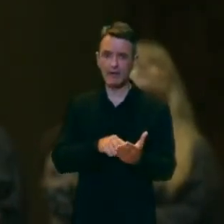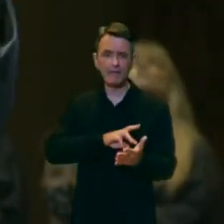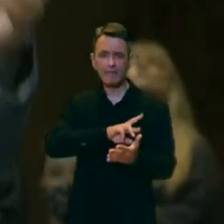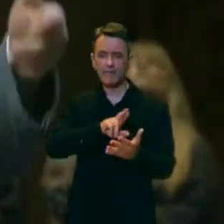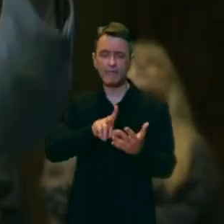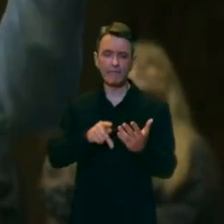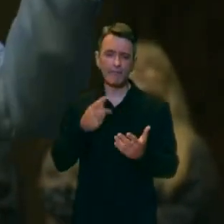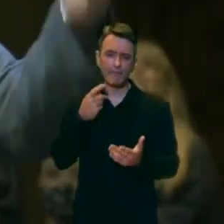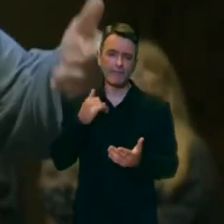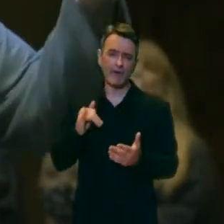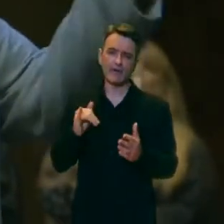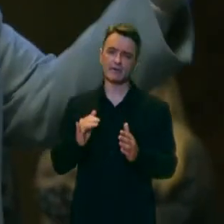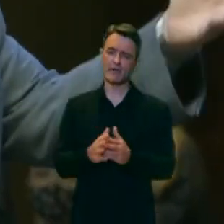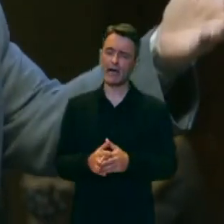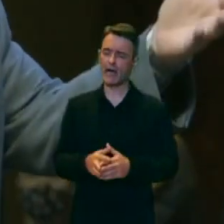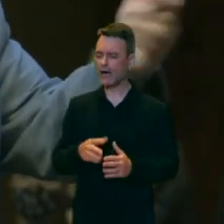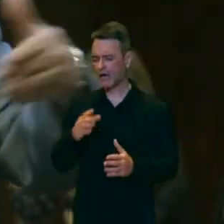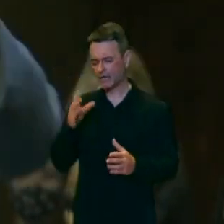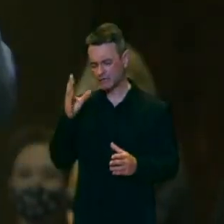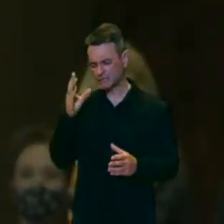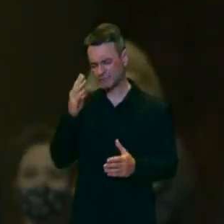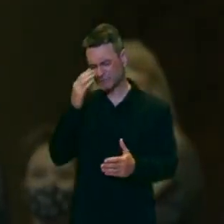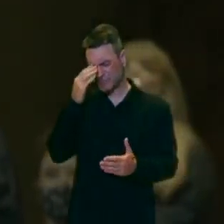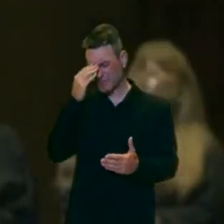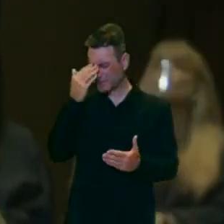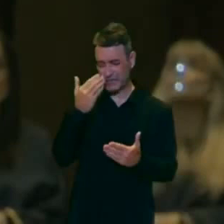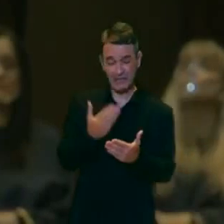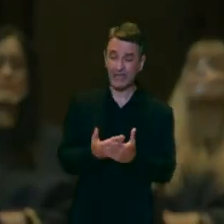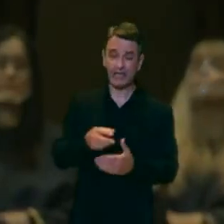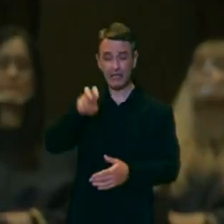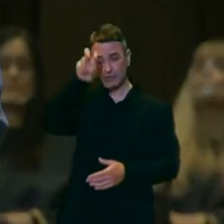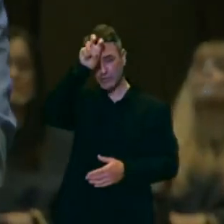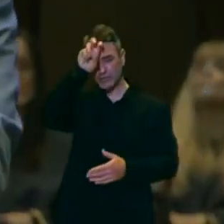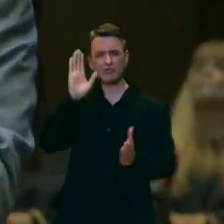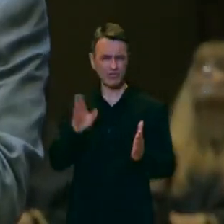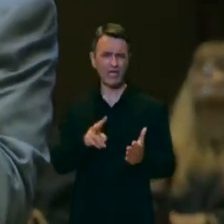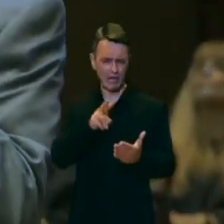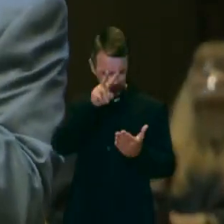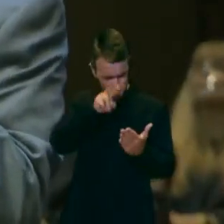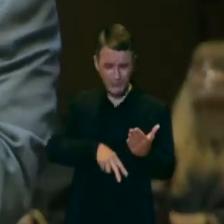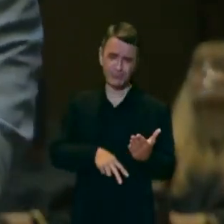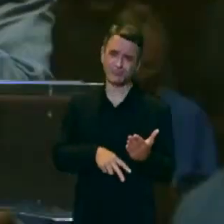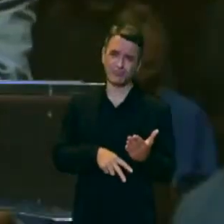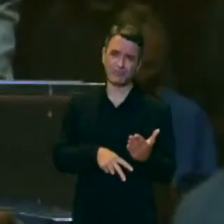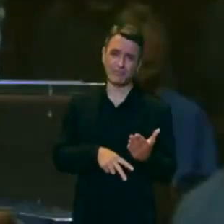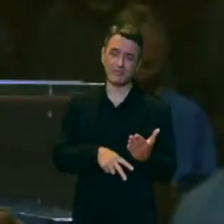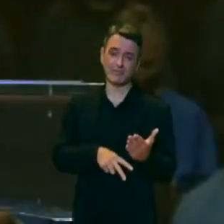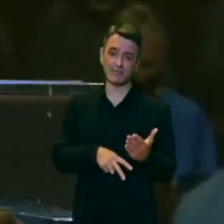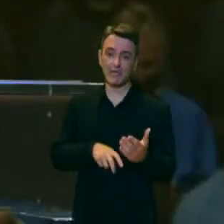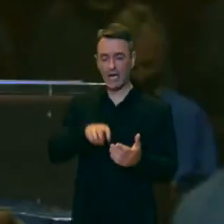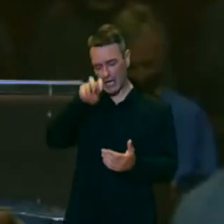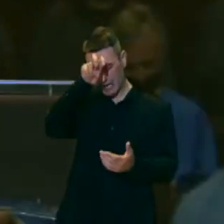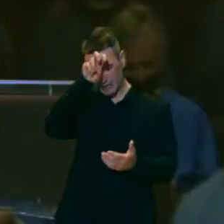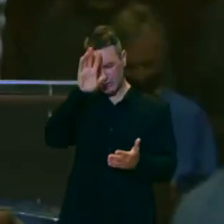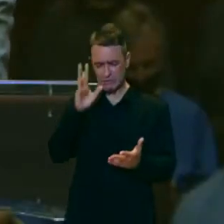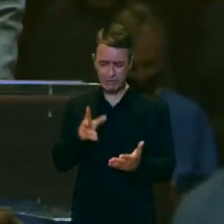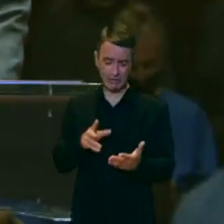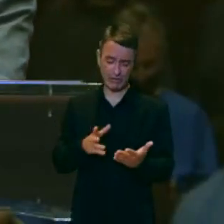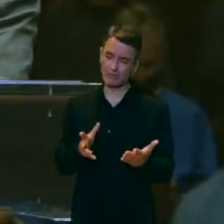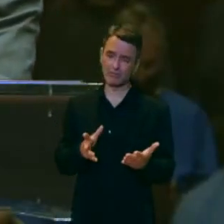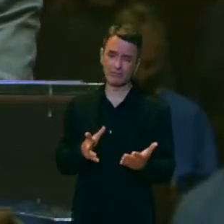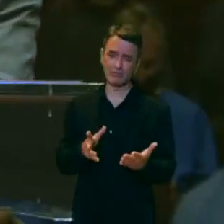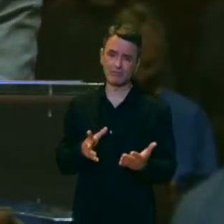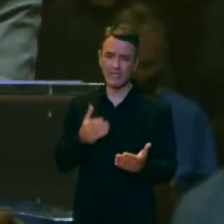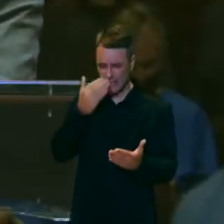assim: não confie no Egito. Você já deve ter lido isso na palavra de Deus. Olha, não confie, essa aqui é uma cana quebrada, vai